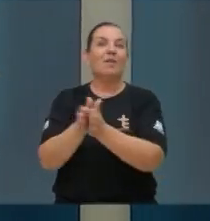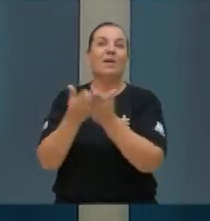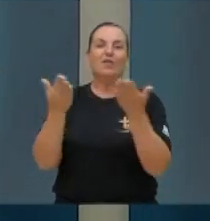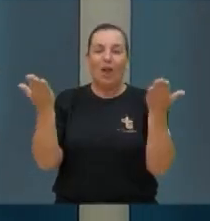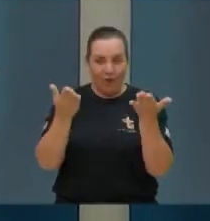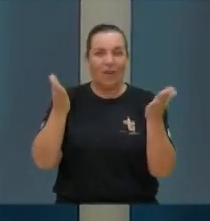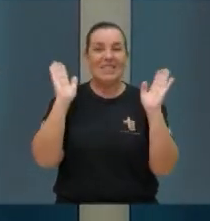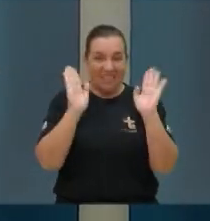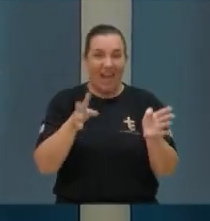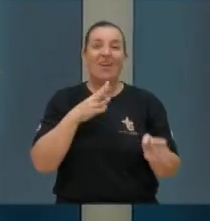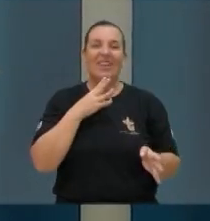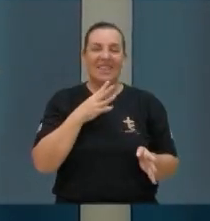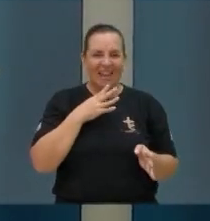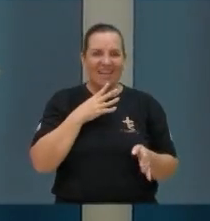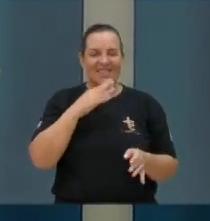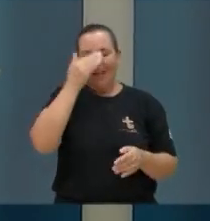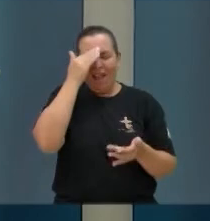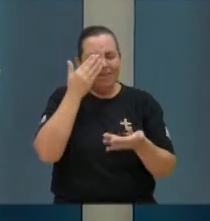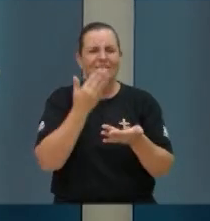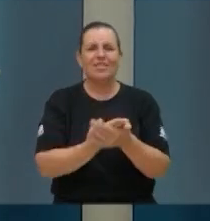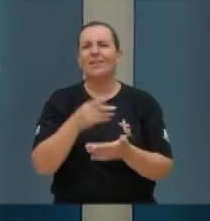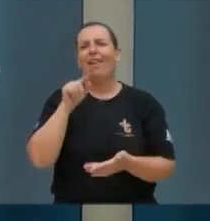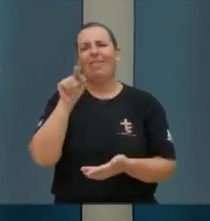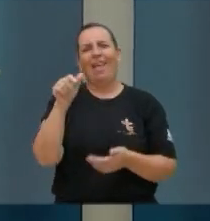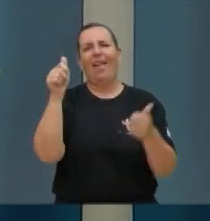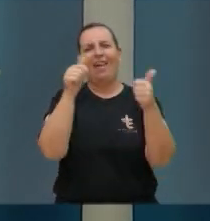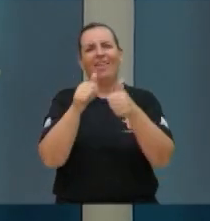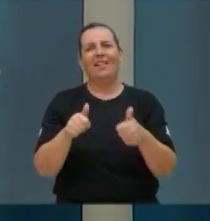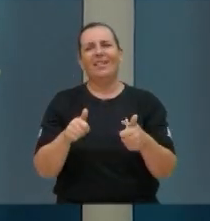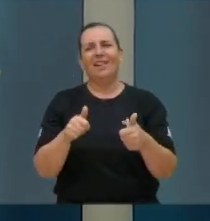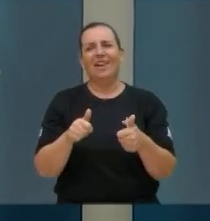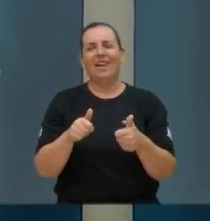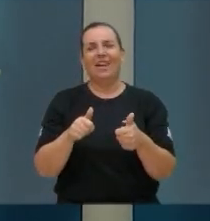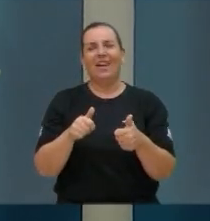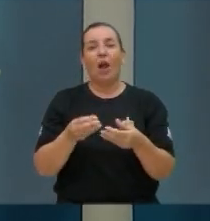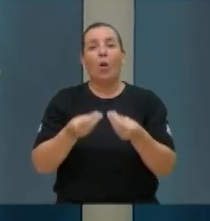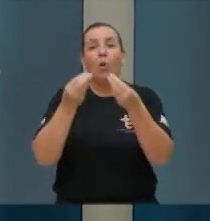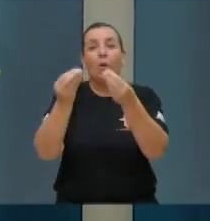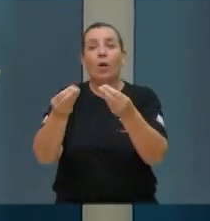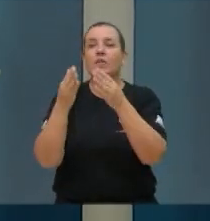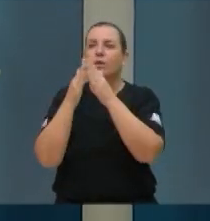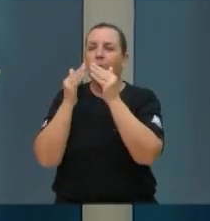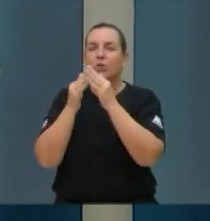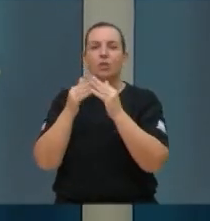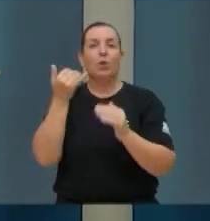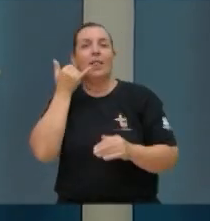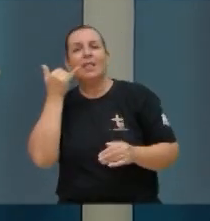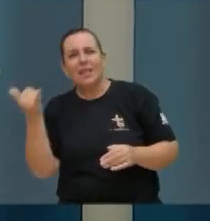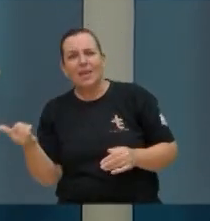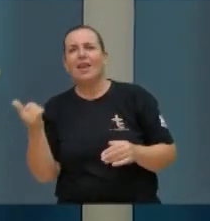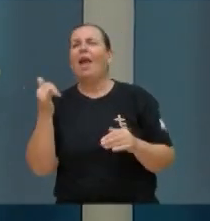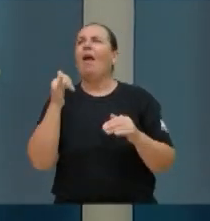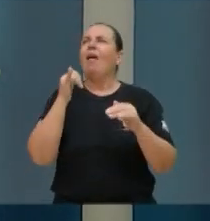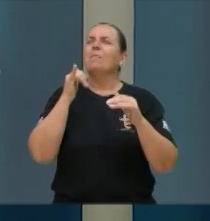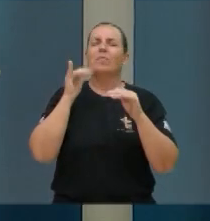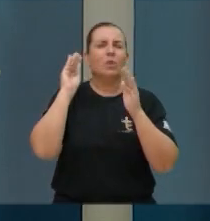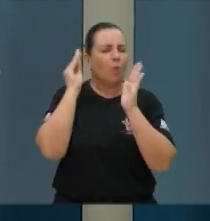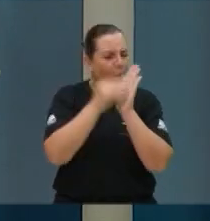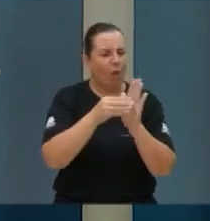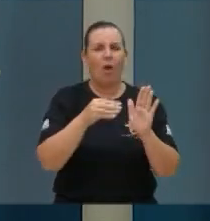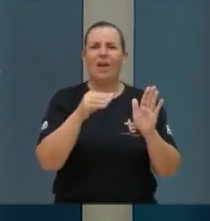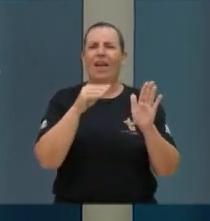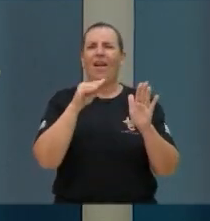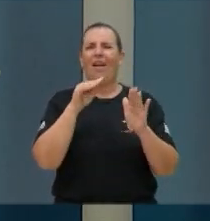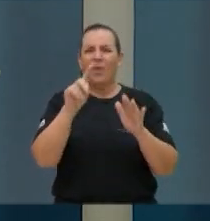você já sabe. Acredita nela, coloca aí o seu pedido de oração, liga para a gente, fala, padre, eu quero rezar